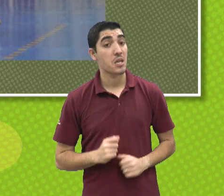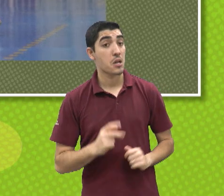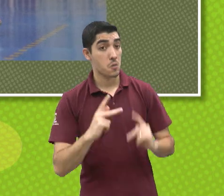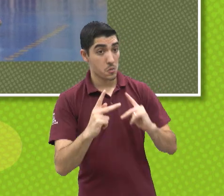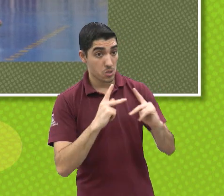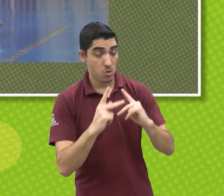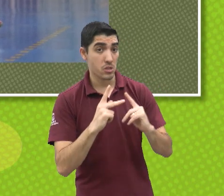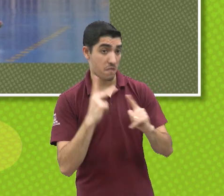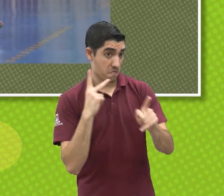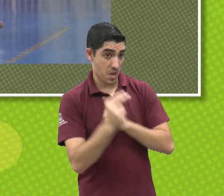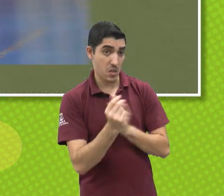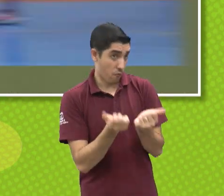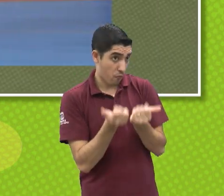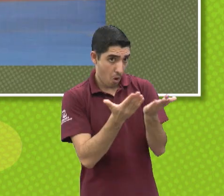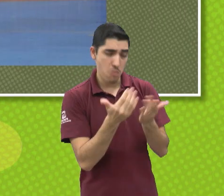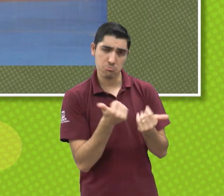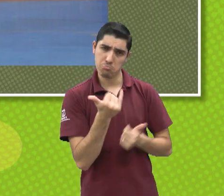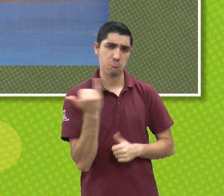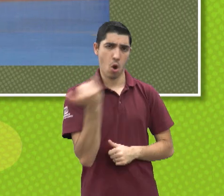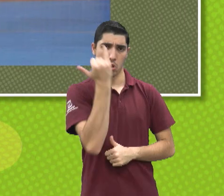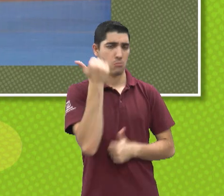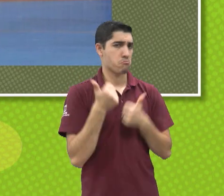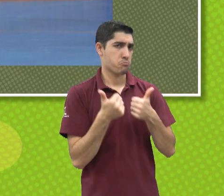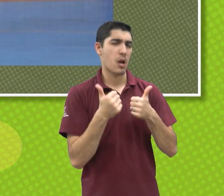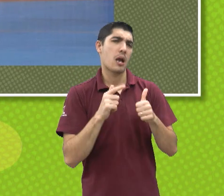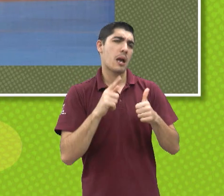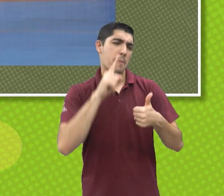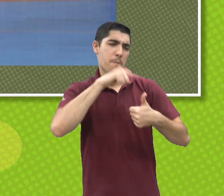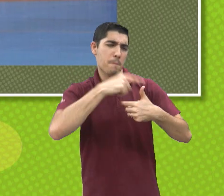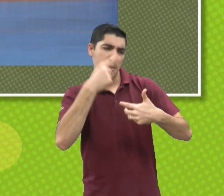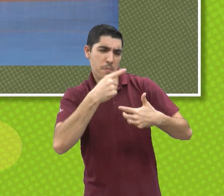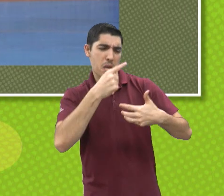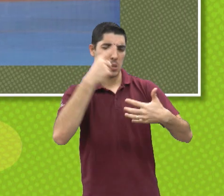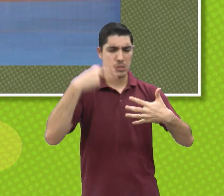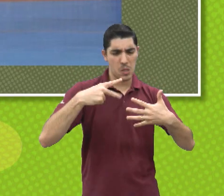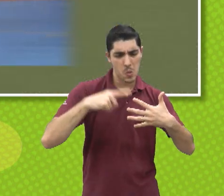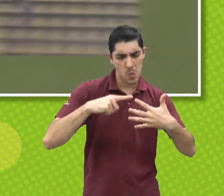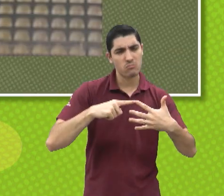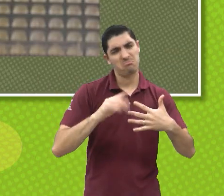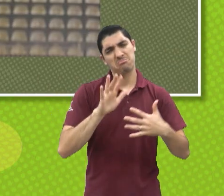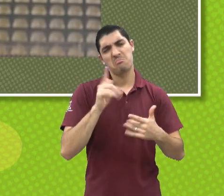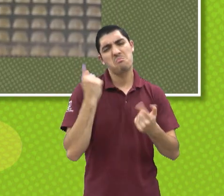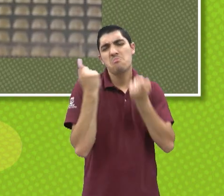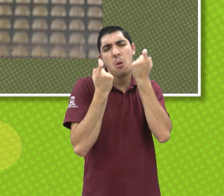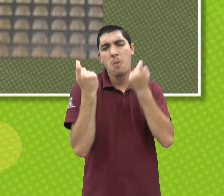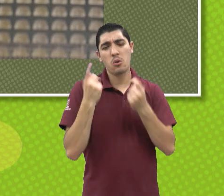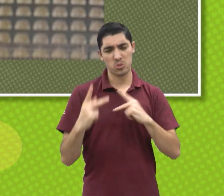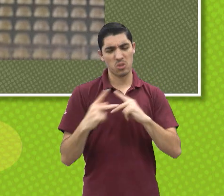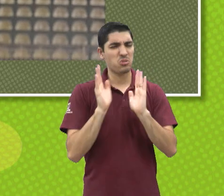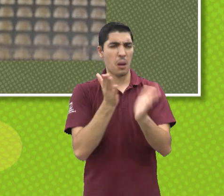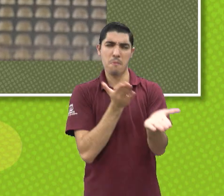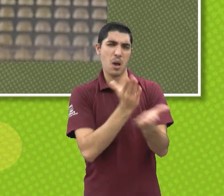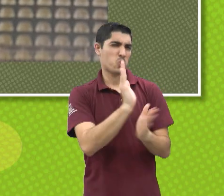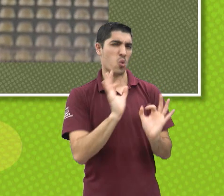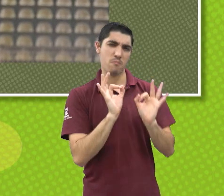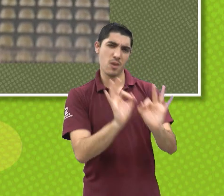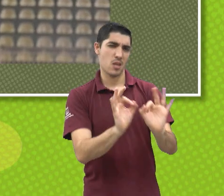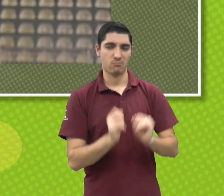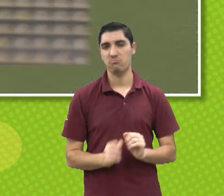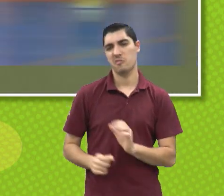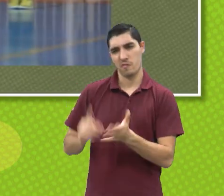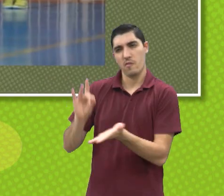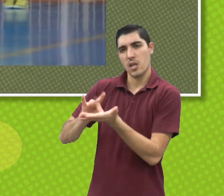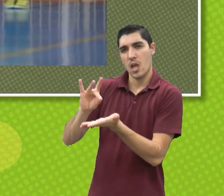casa é importante, né? Essa questão de ser primeiro ou segundo, né? Acho que o São José já está classificado também. Já. Então, pelo menos